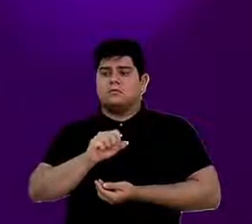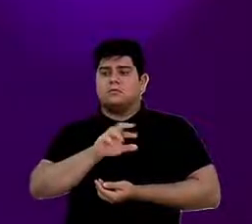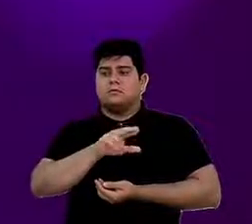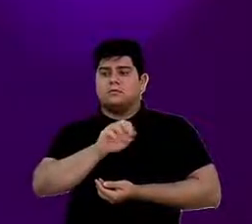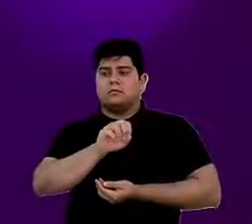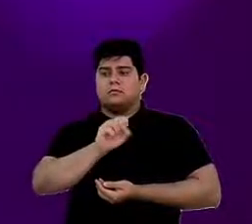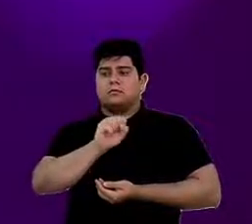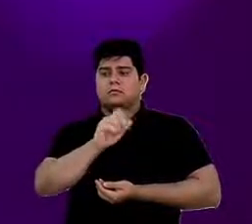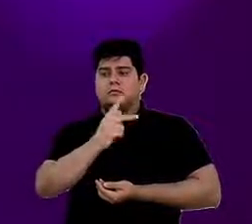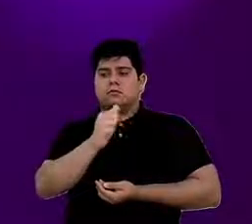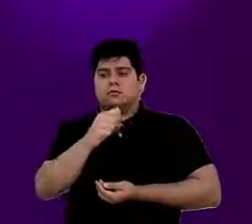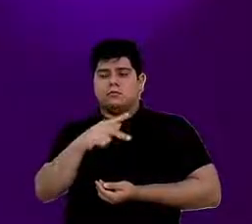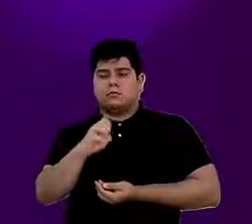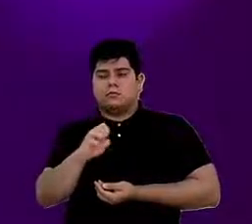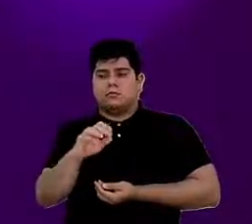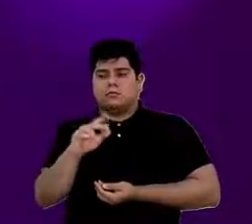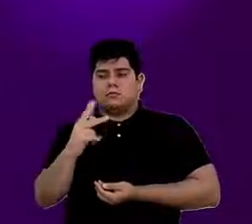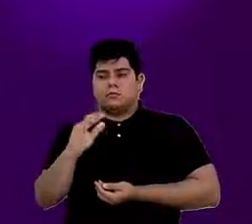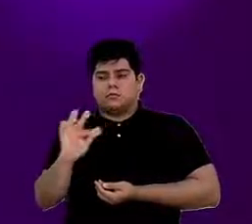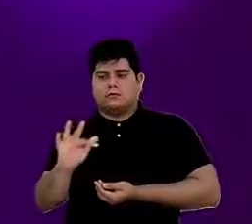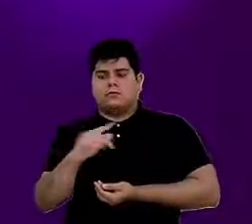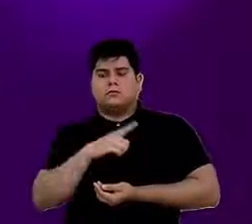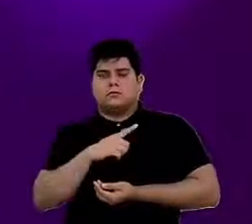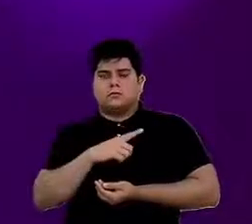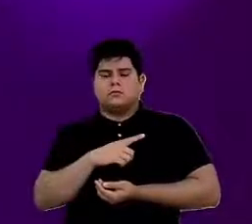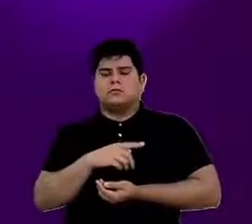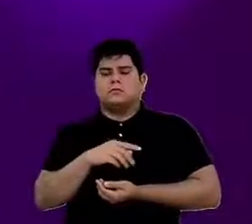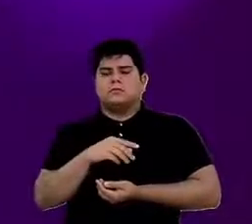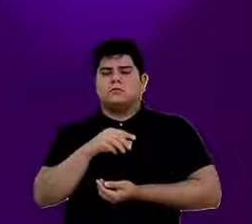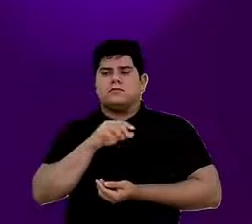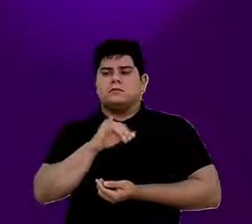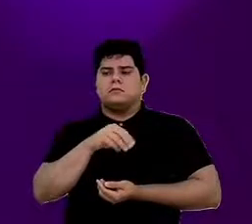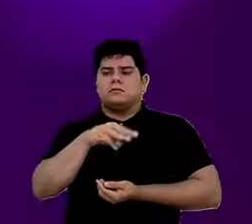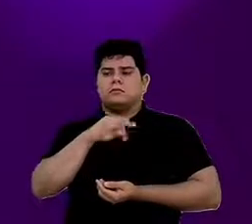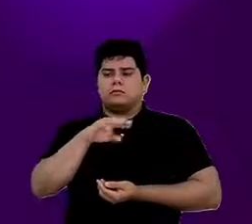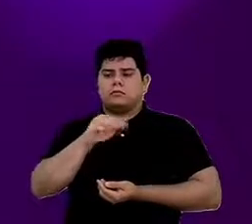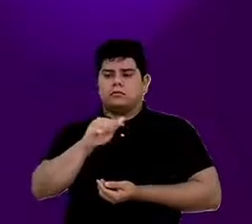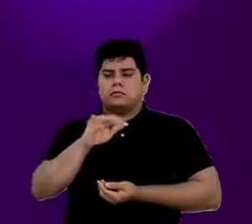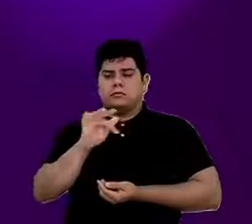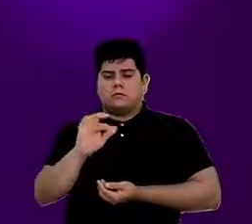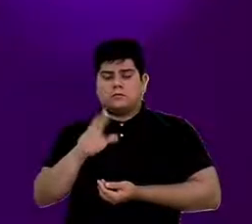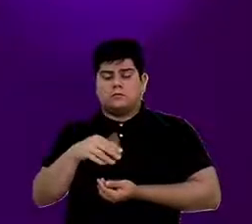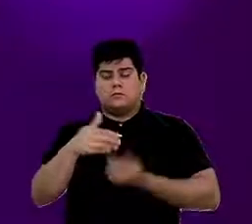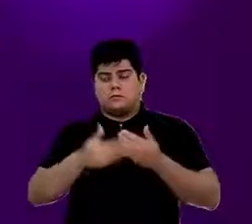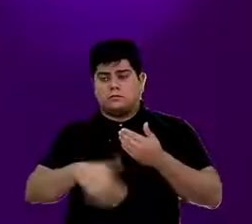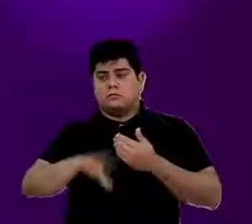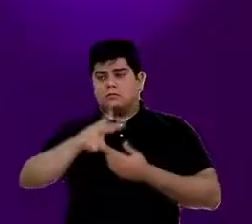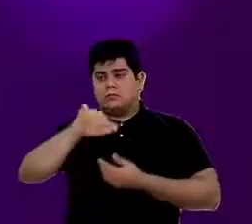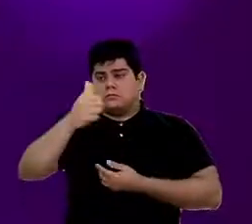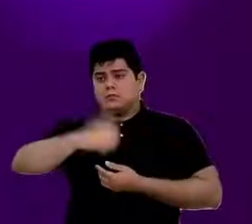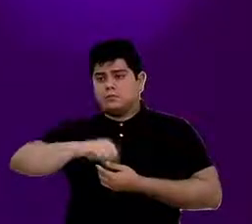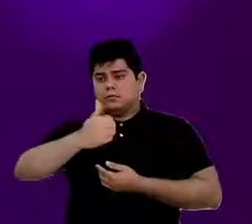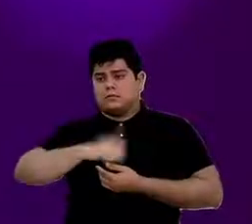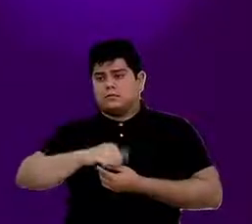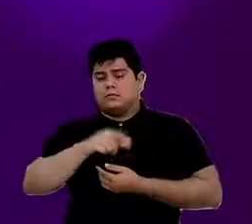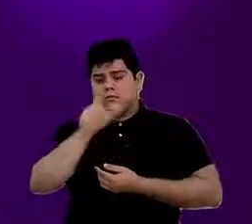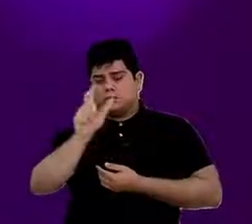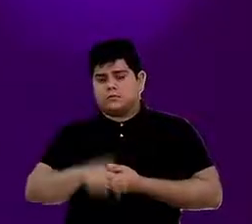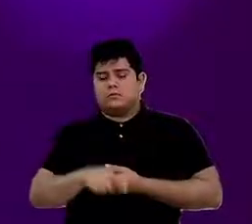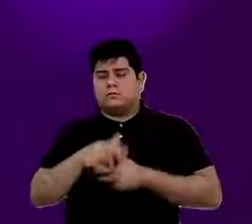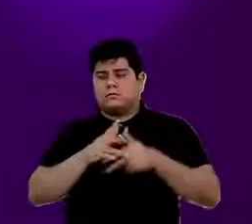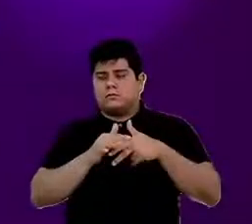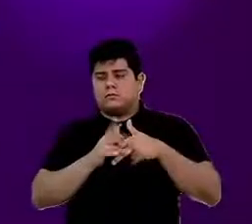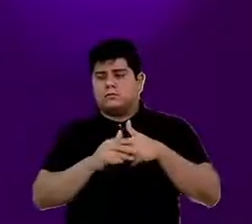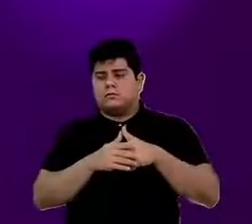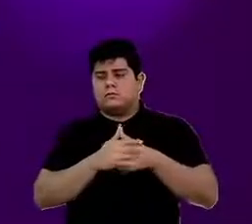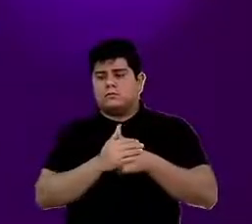com aqueles pacientes padrão COAPT e Mitra-FR, que vai estender a avaliação desse dispositivo nesses pacientes de